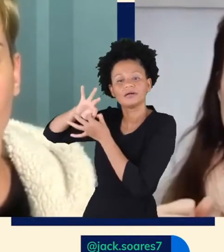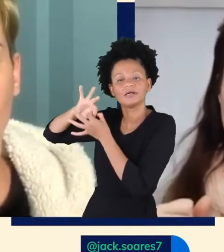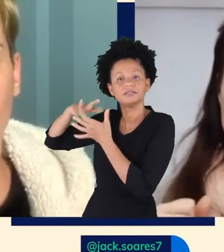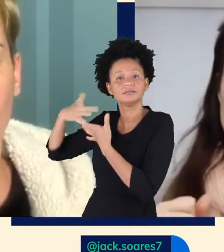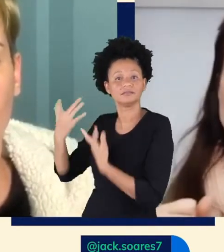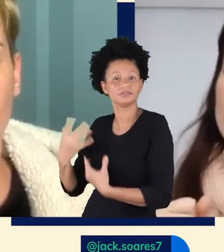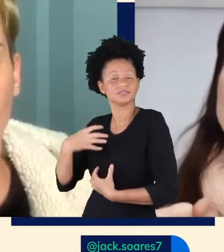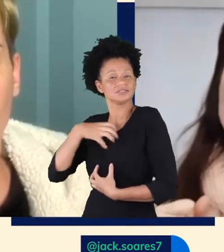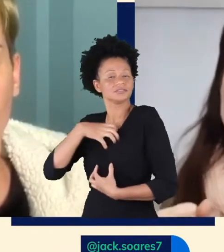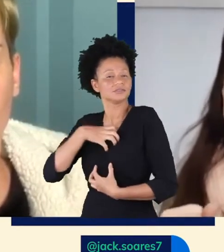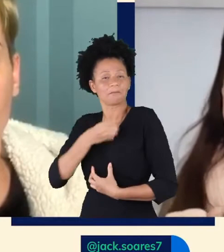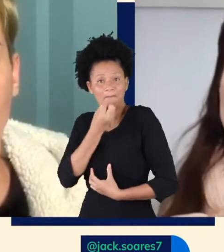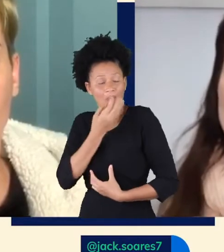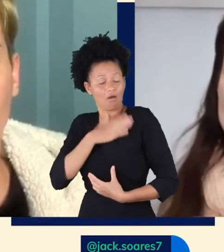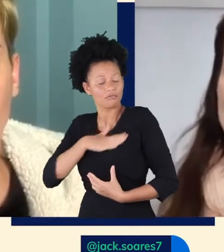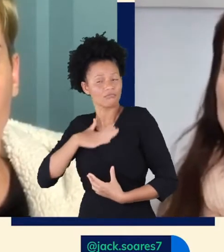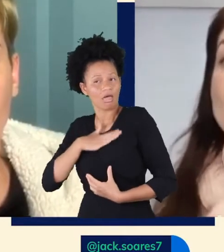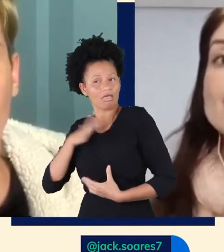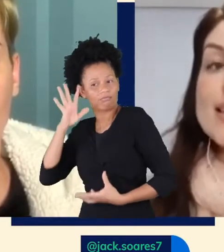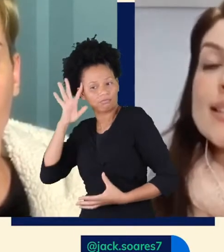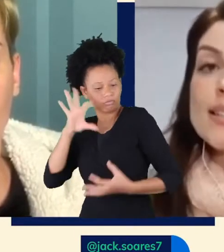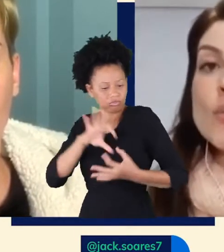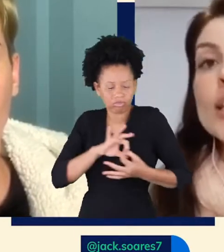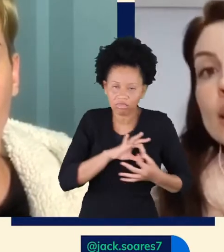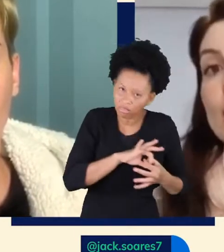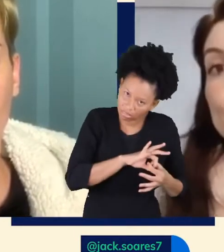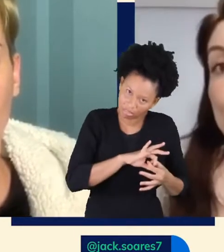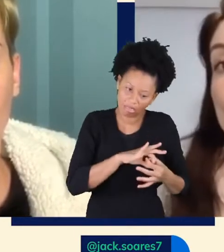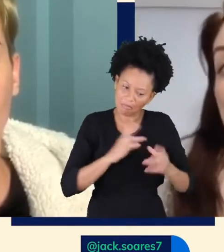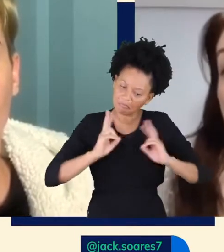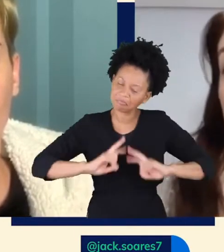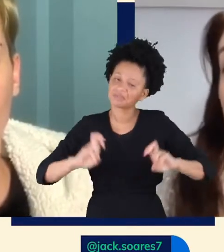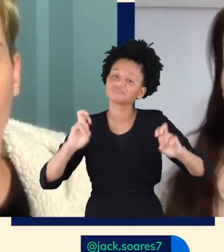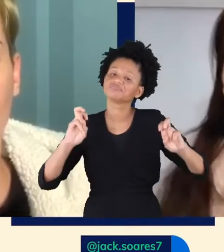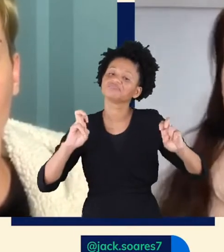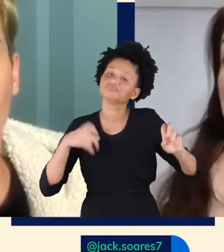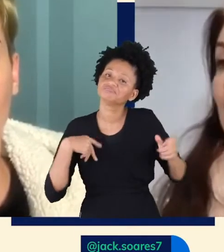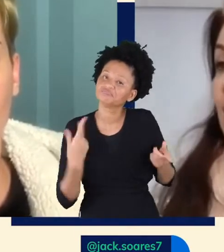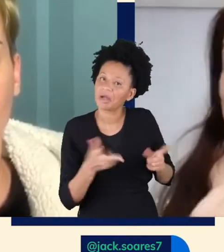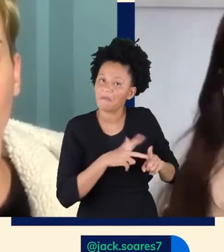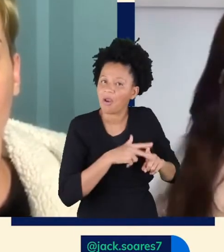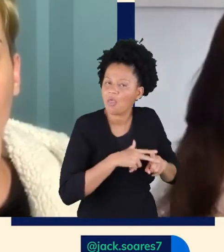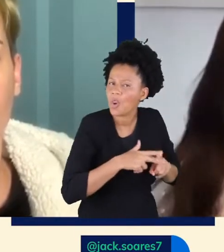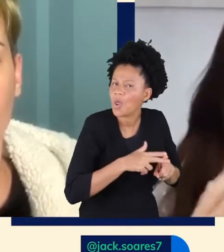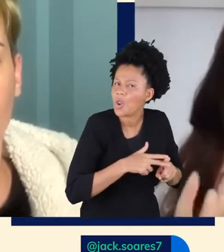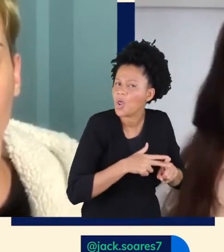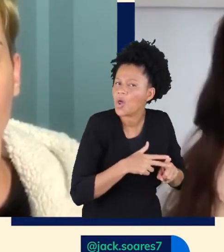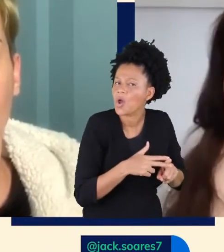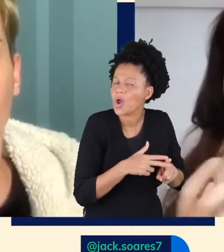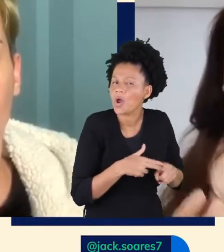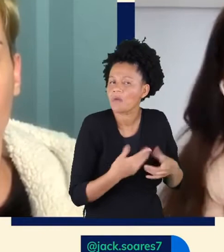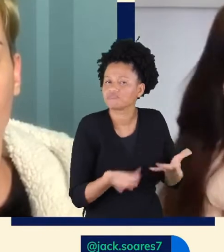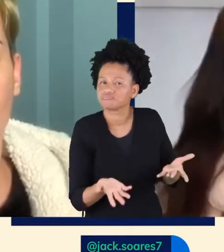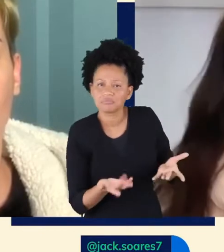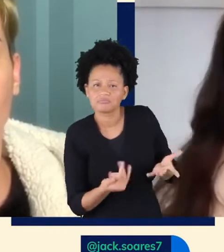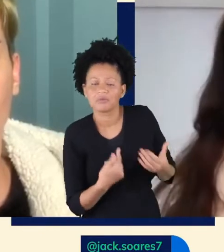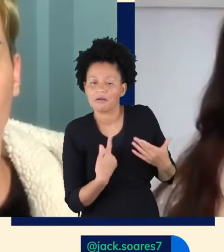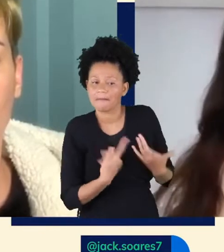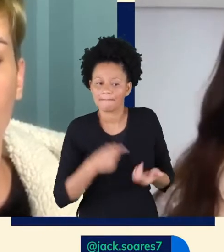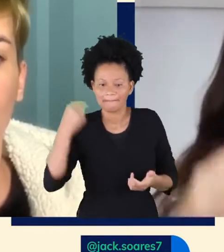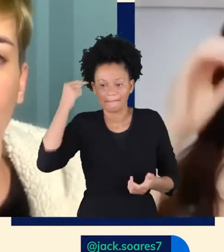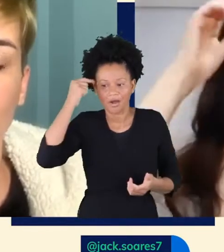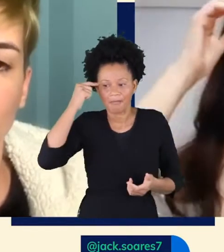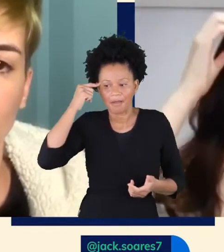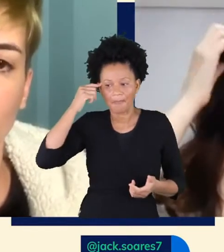essas memórias e ela se cita lembrando, porque a sensação que ela teve foi boa. Então, ela não percebe, tá? Mas ela começa